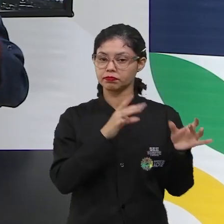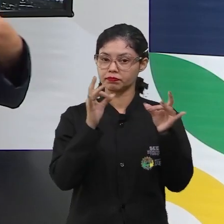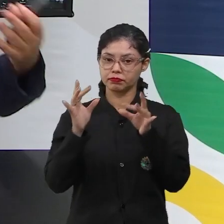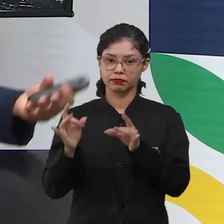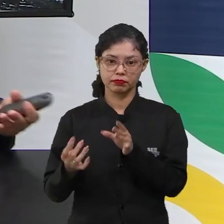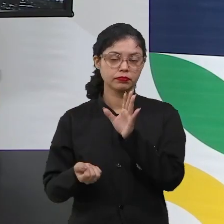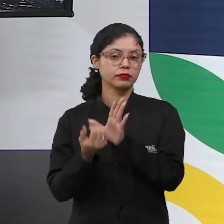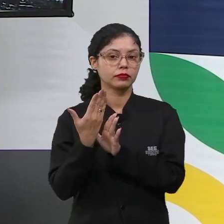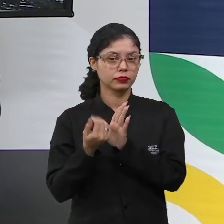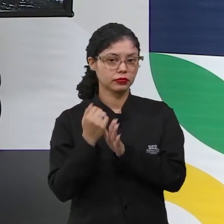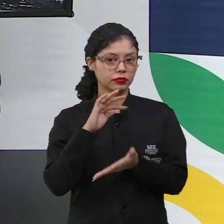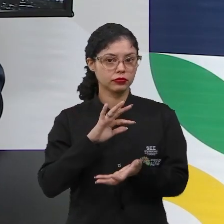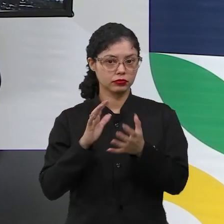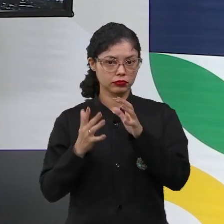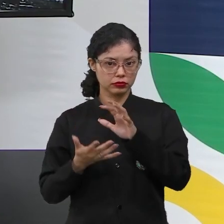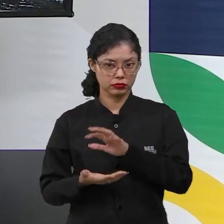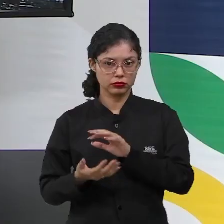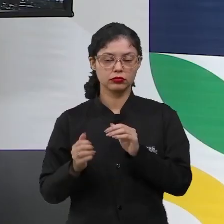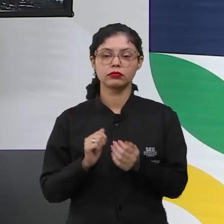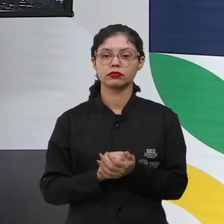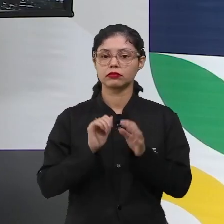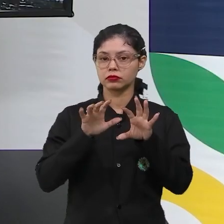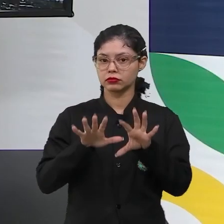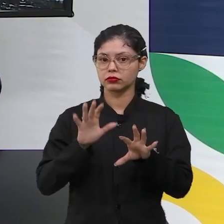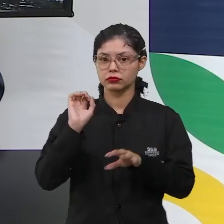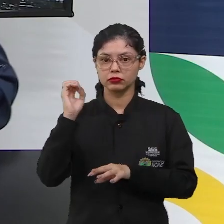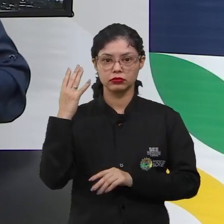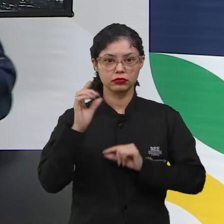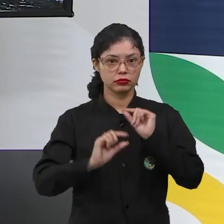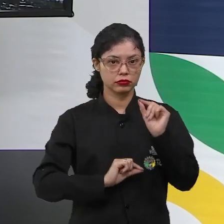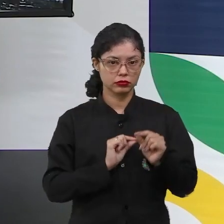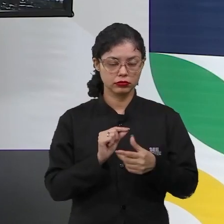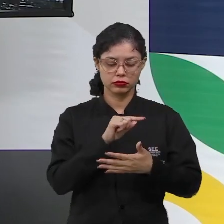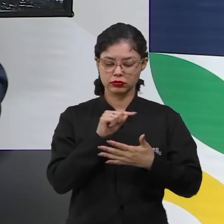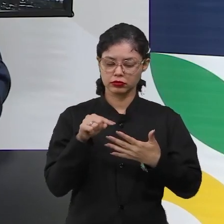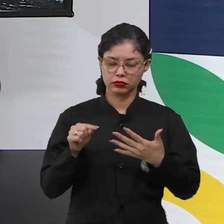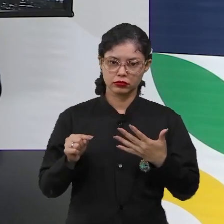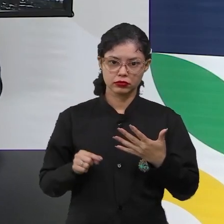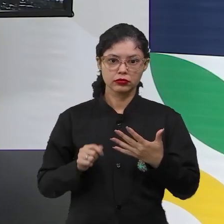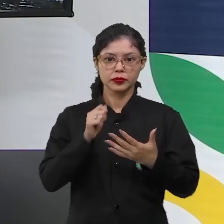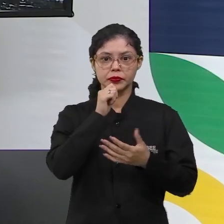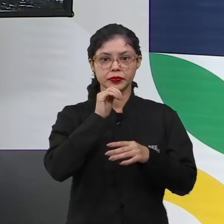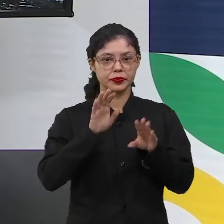para a produção mundial. Logo, esse elemento